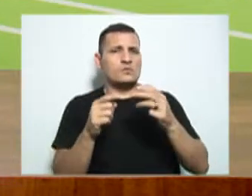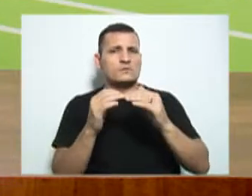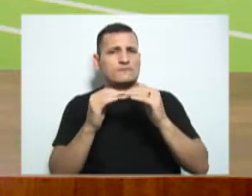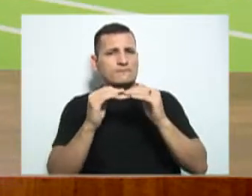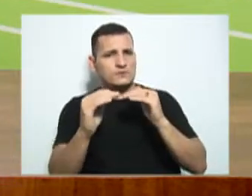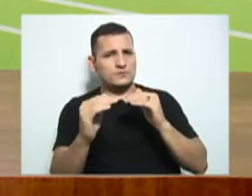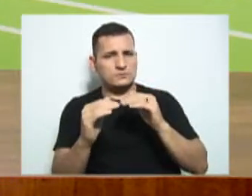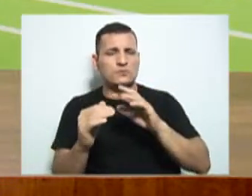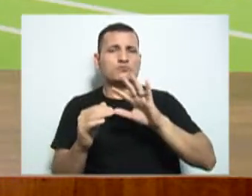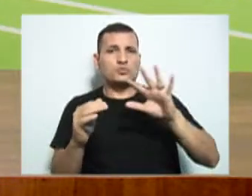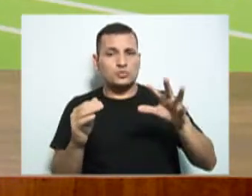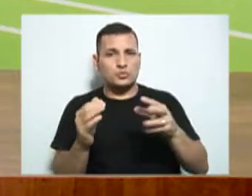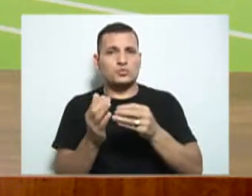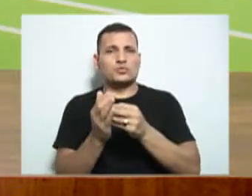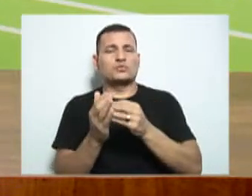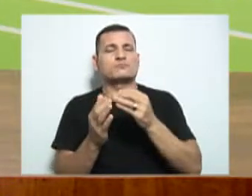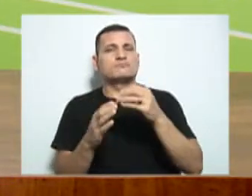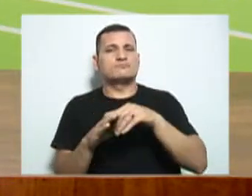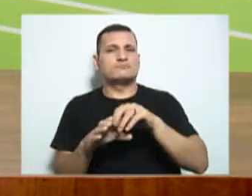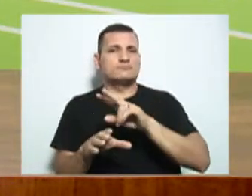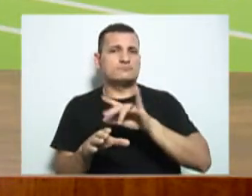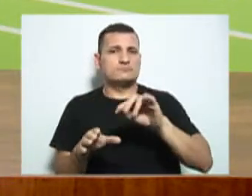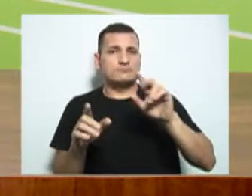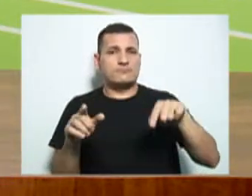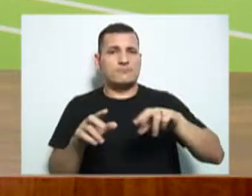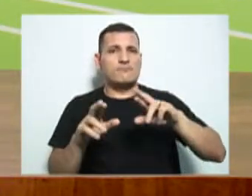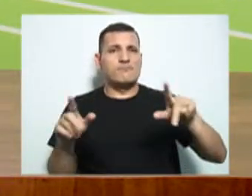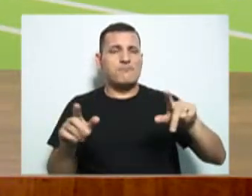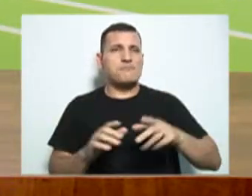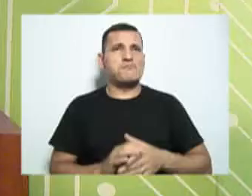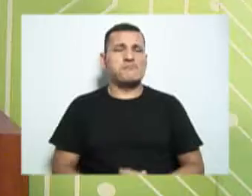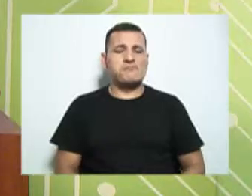são apurados, correto? Essa é a diferença.